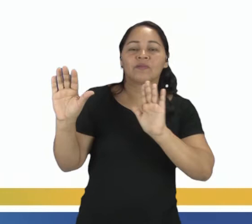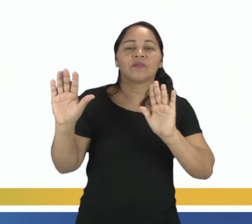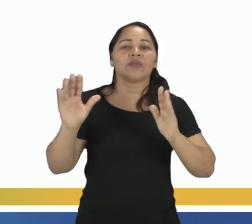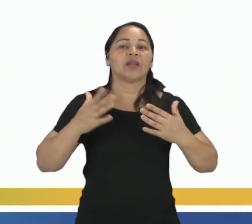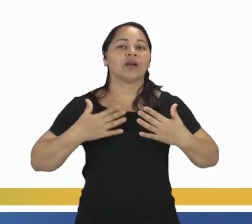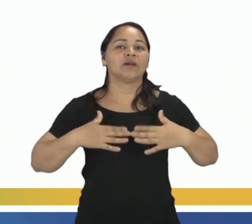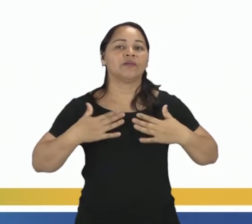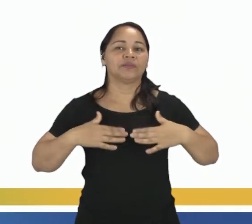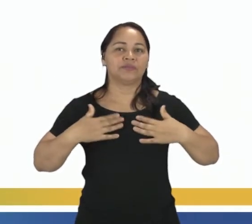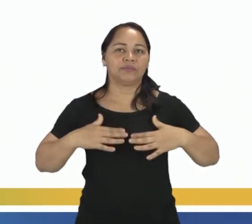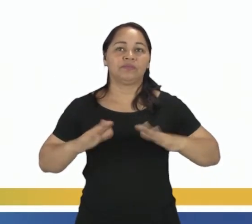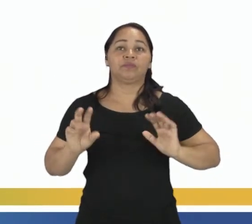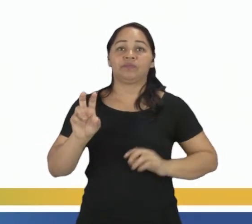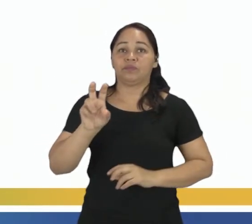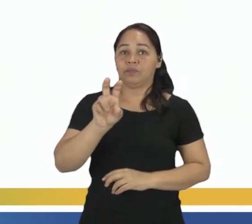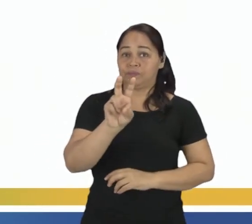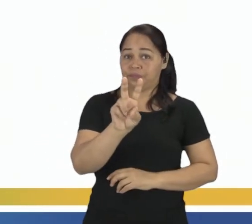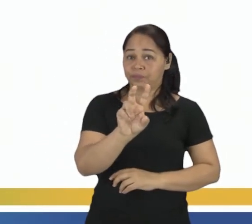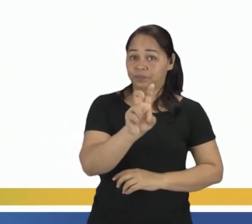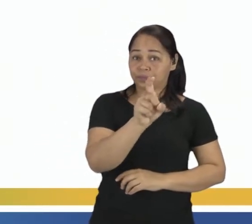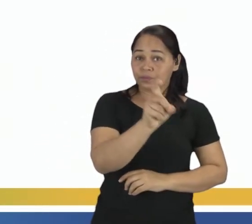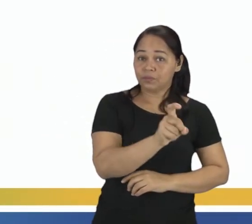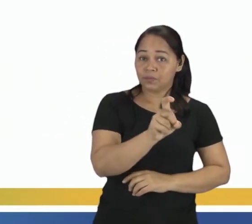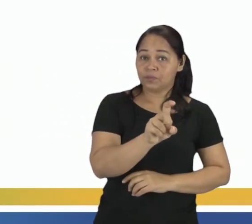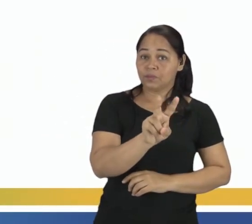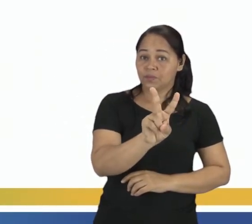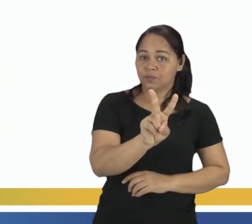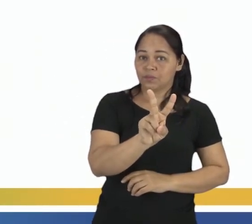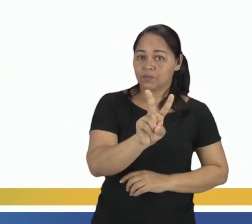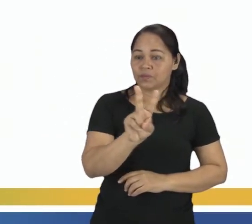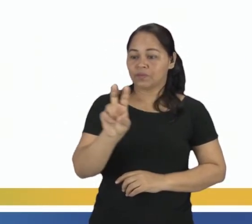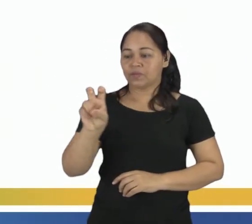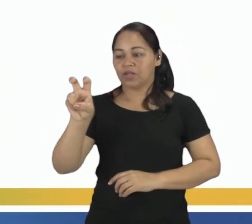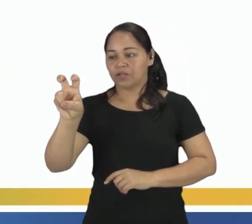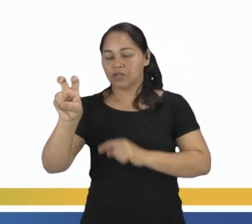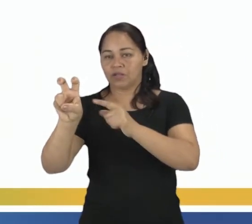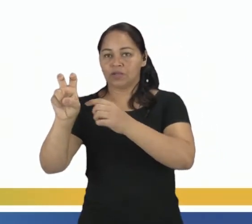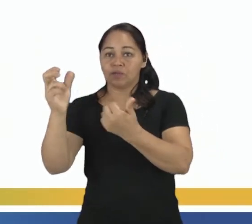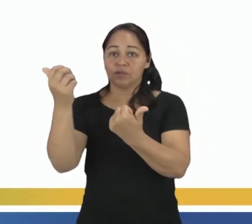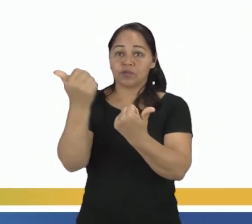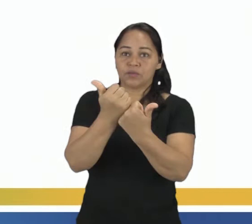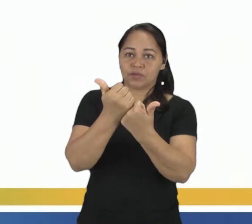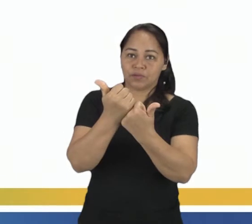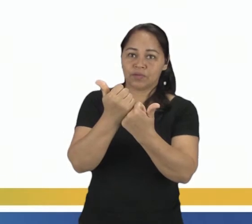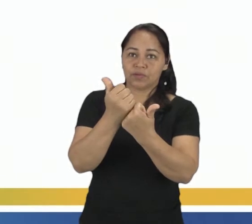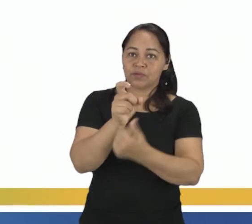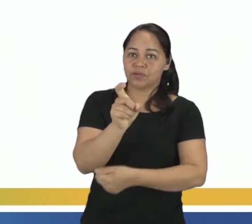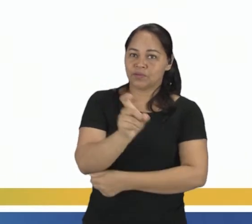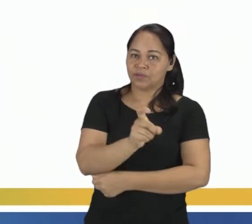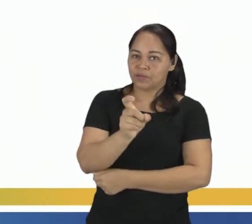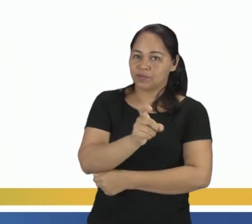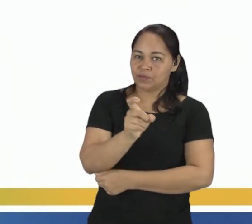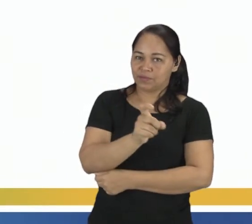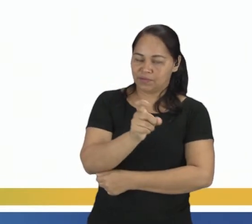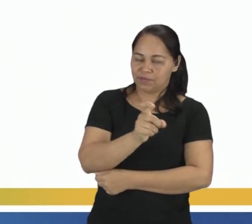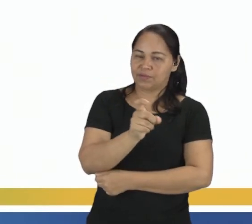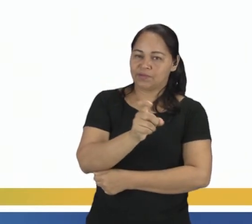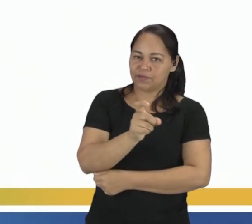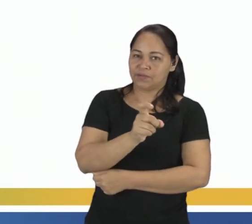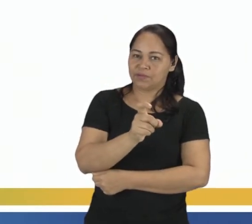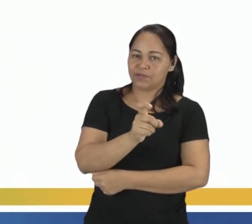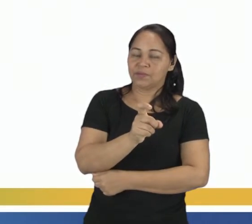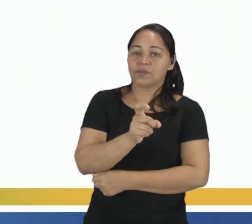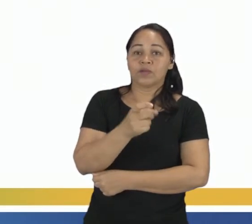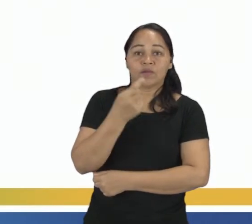vamos pegar esse x do vértice, que é 5, e vamos substituir no lugar do x lá da função de segundo